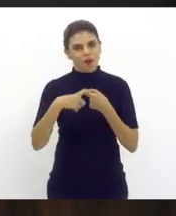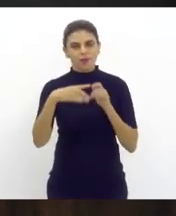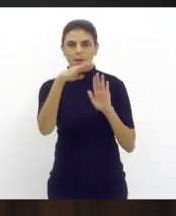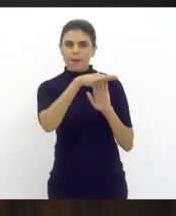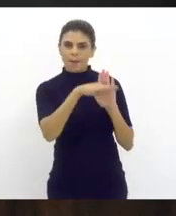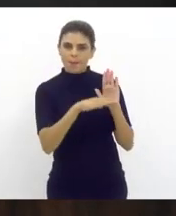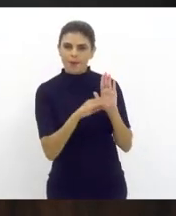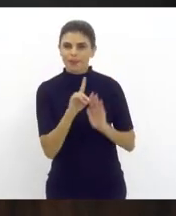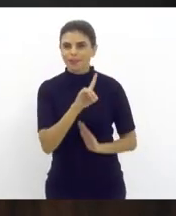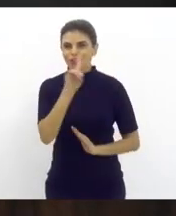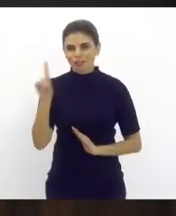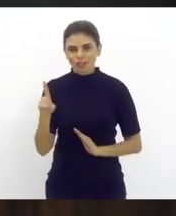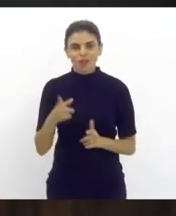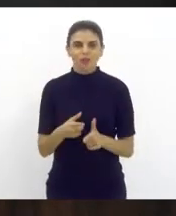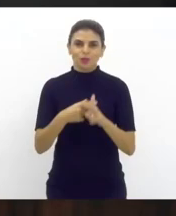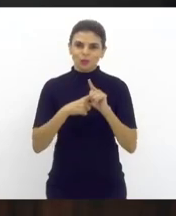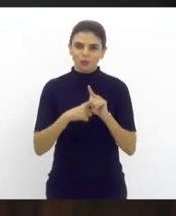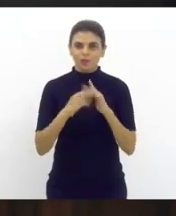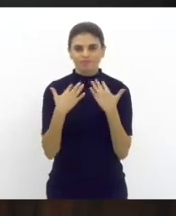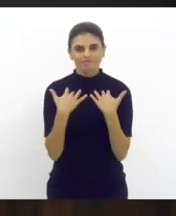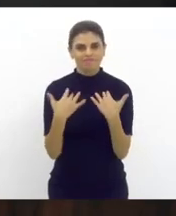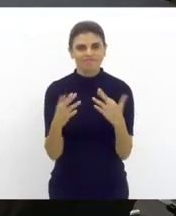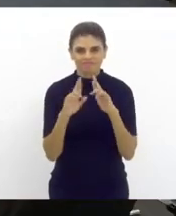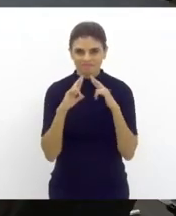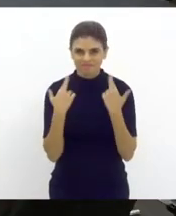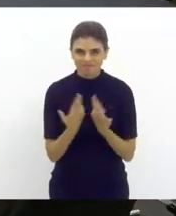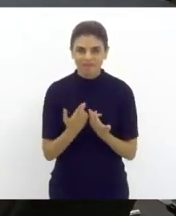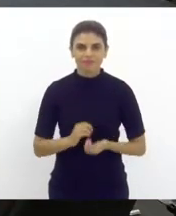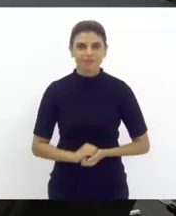a ordem do dia está suspensa a sessão